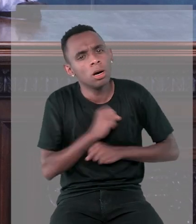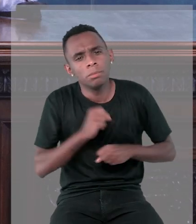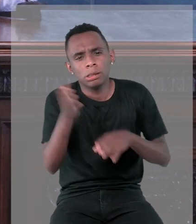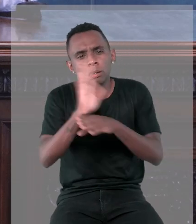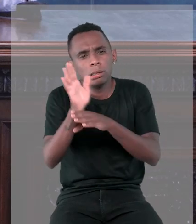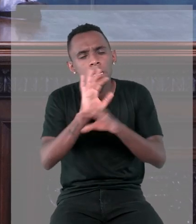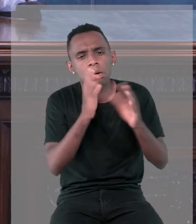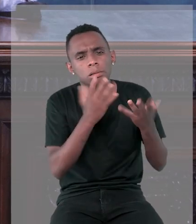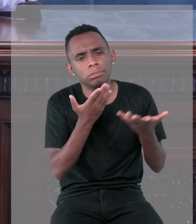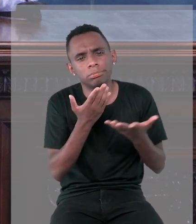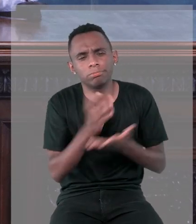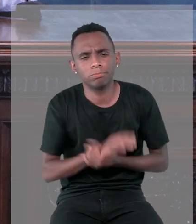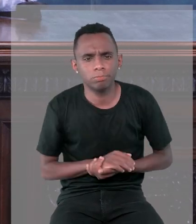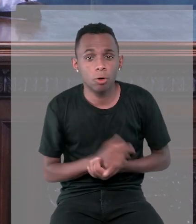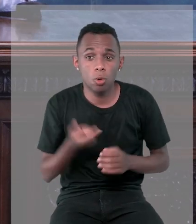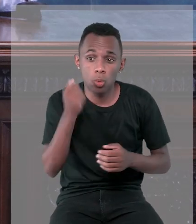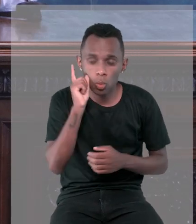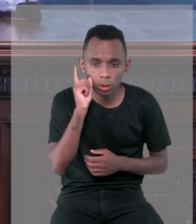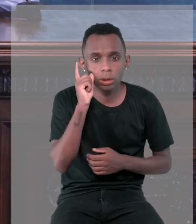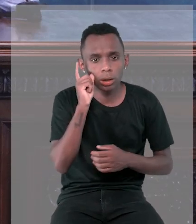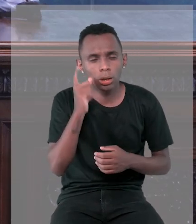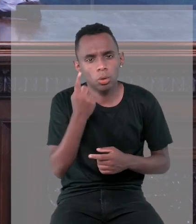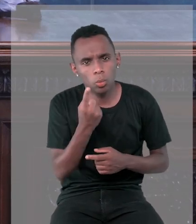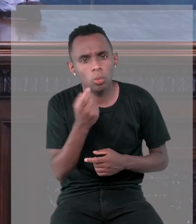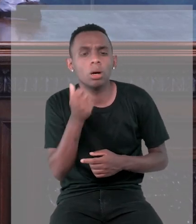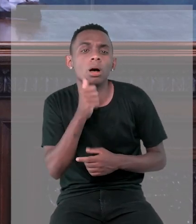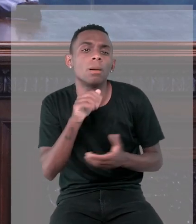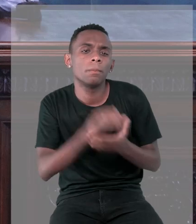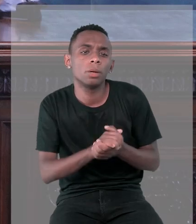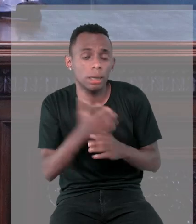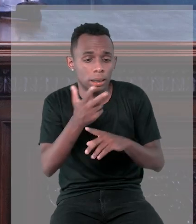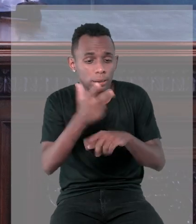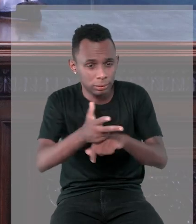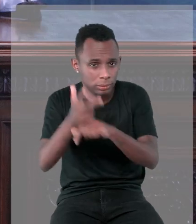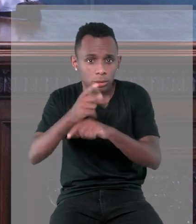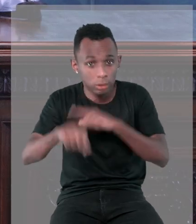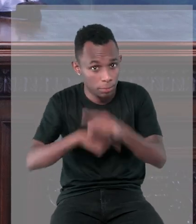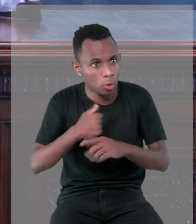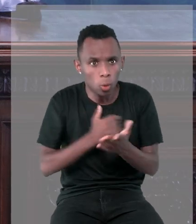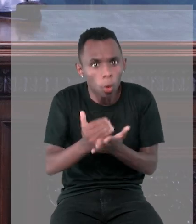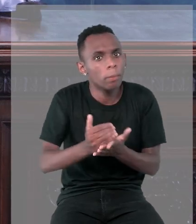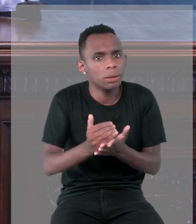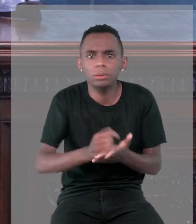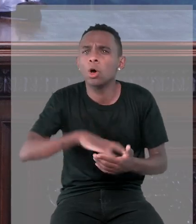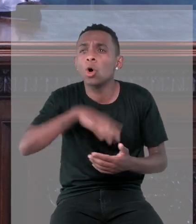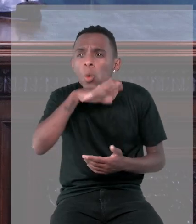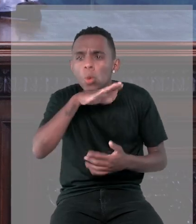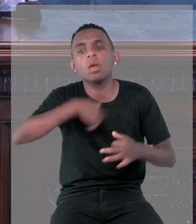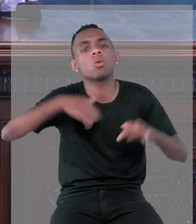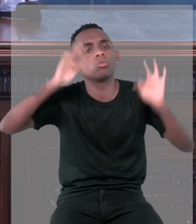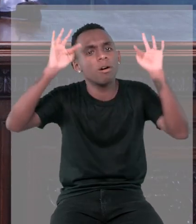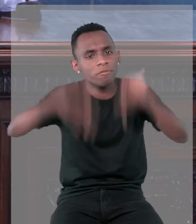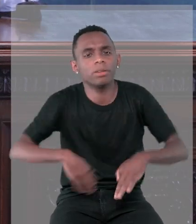né? Adoro. Inclusive, ontem eu terminei com uma que a minha mulher insistiu a ver, depois ela desistiu, mas quando eu começo, pode ser ruim, eu vou até o